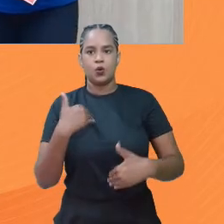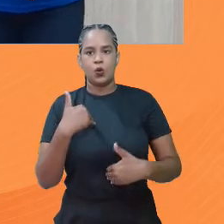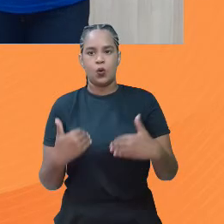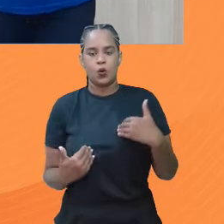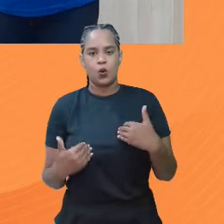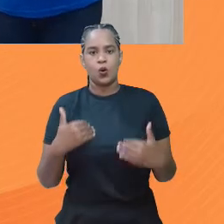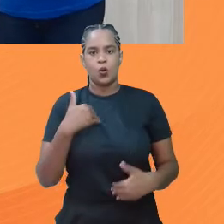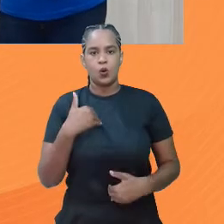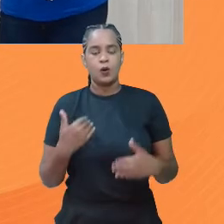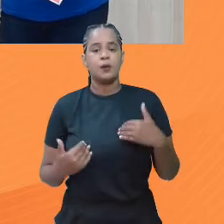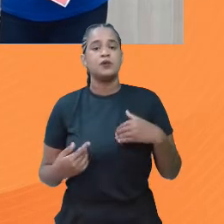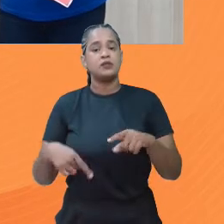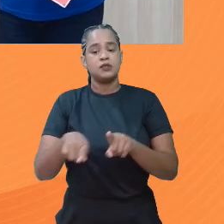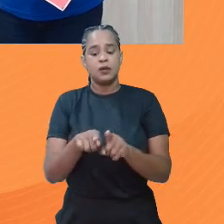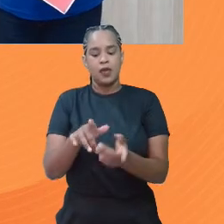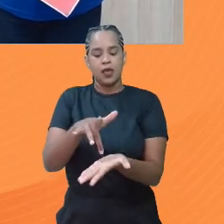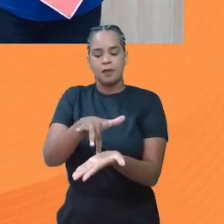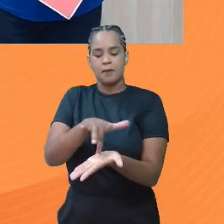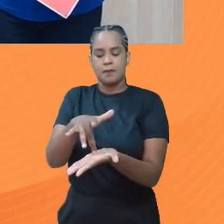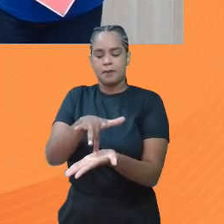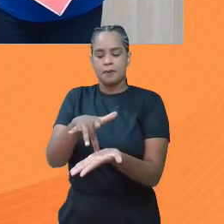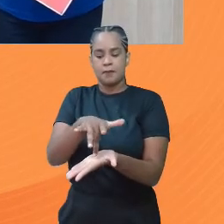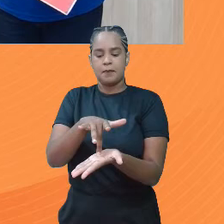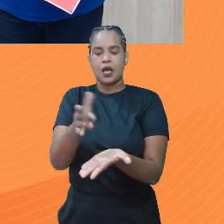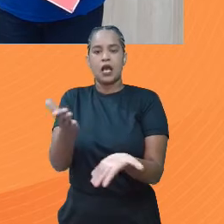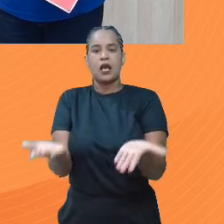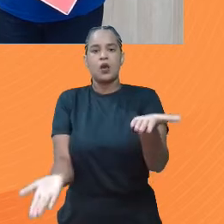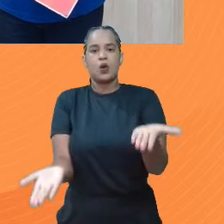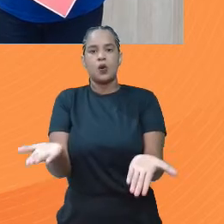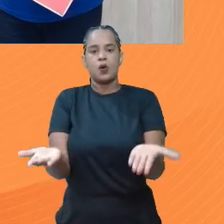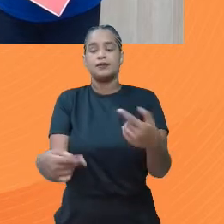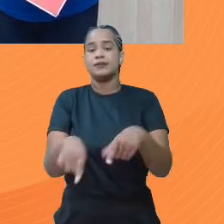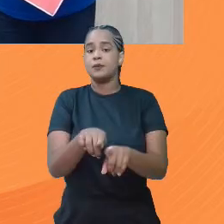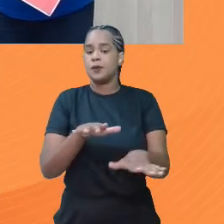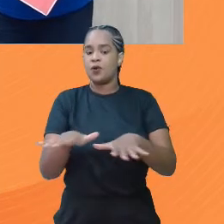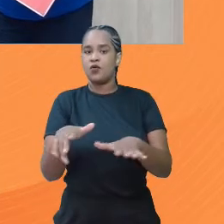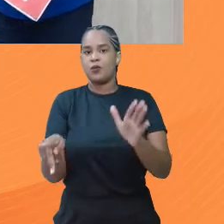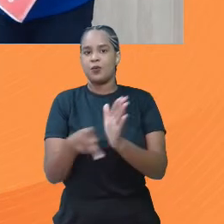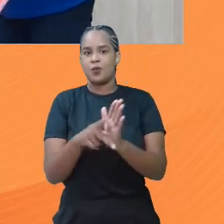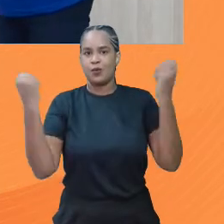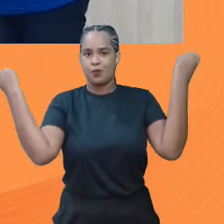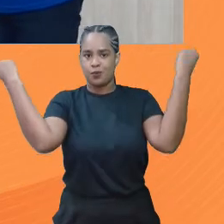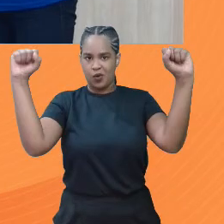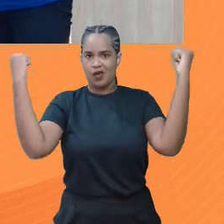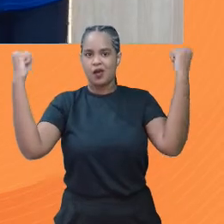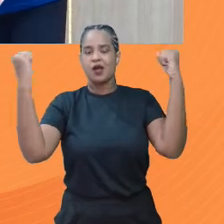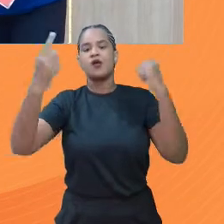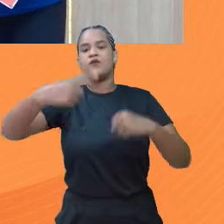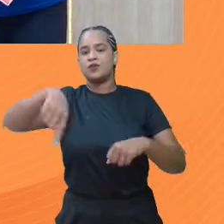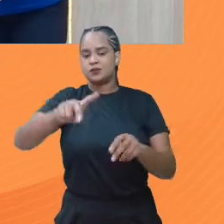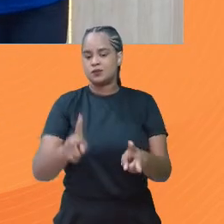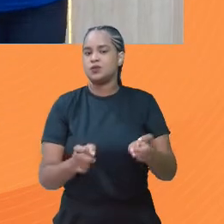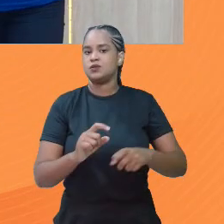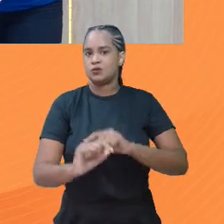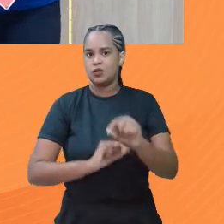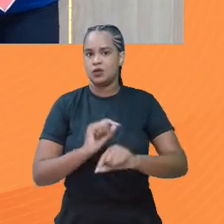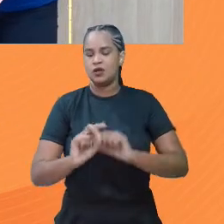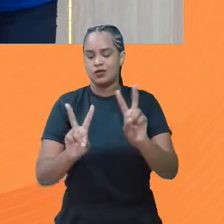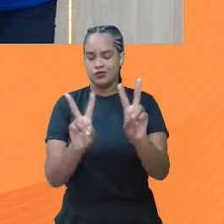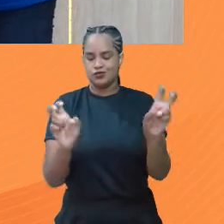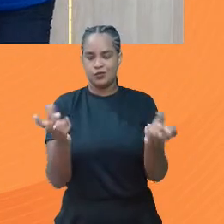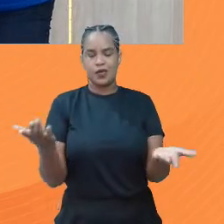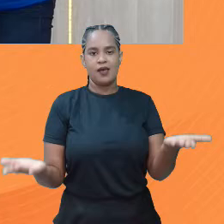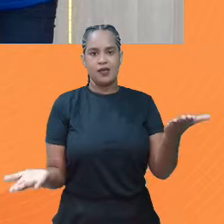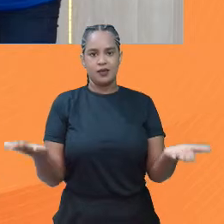brincadeira, como na bailarina, como em alguns movimentos de educação física, que vocês vão ver essa questão aí